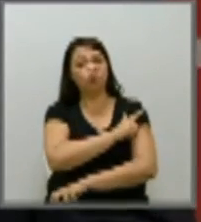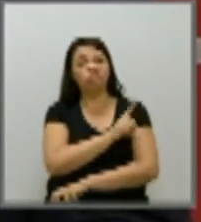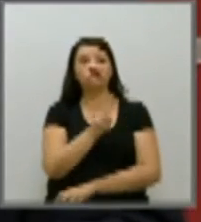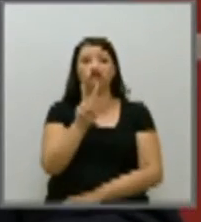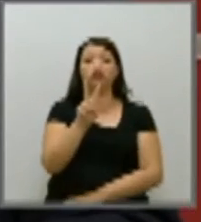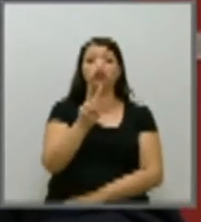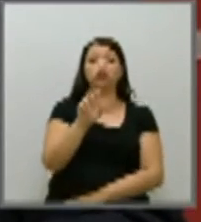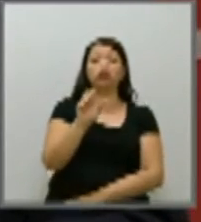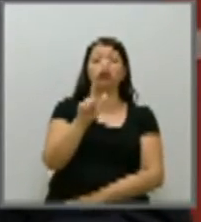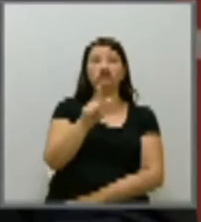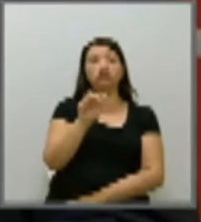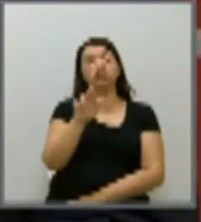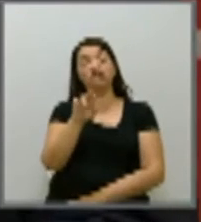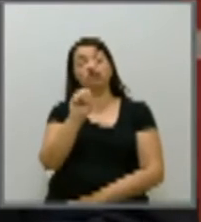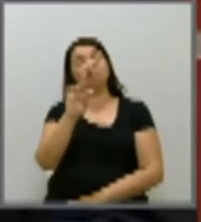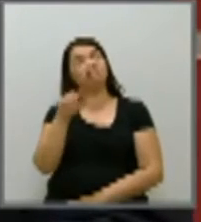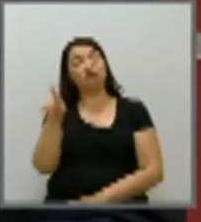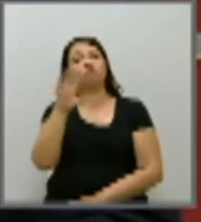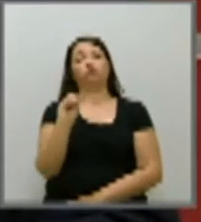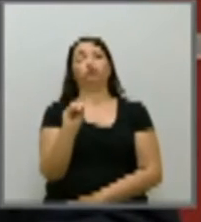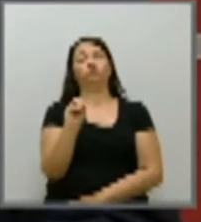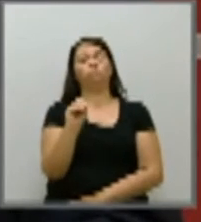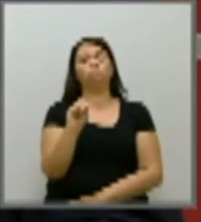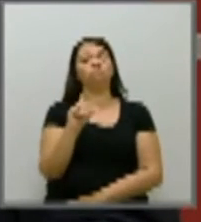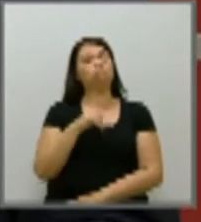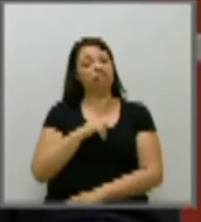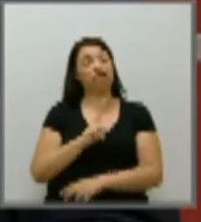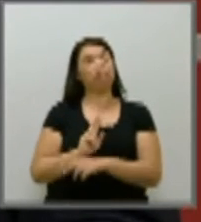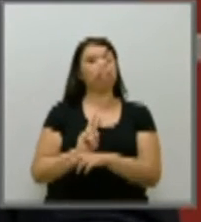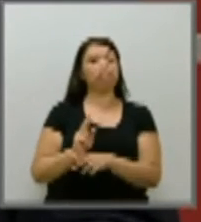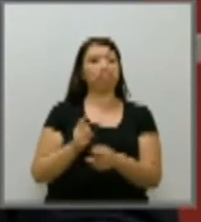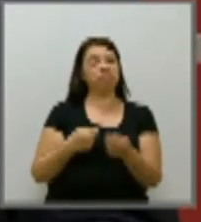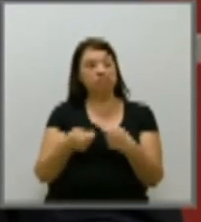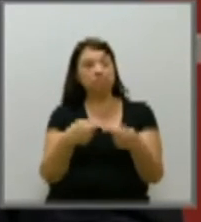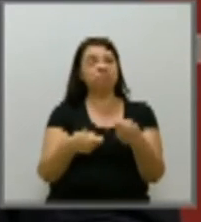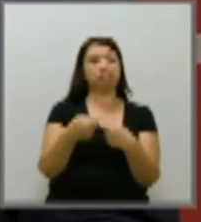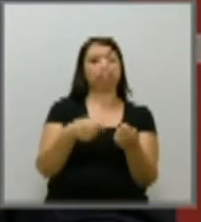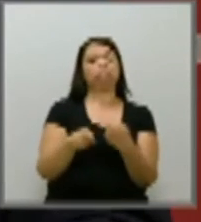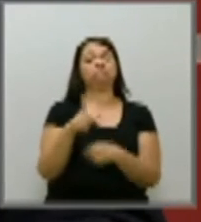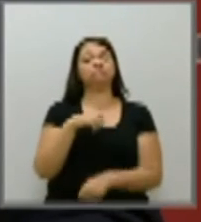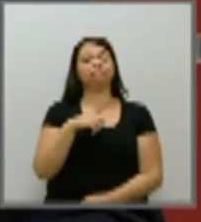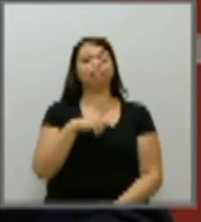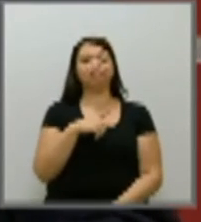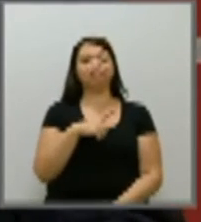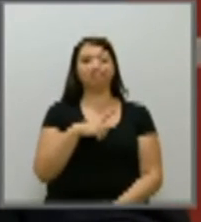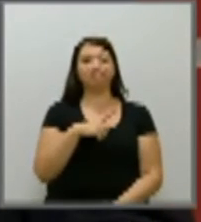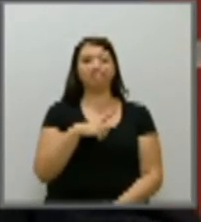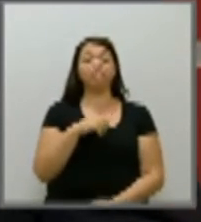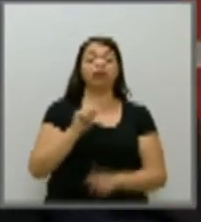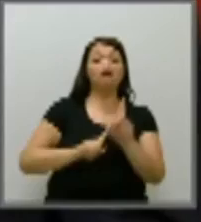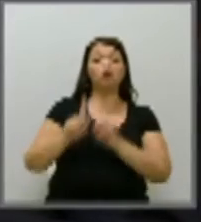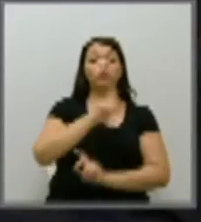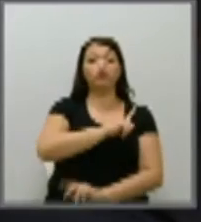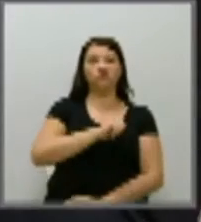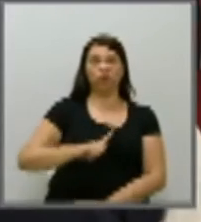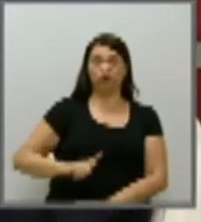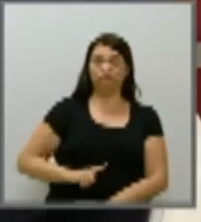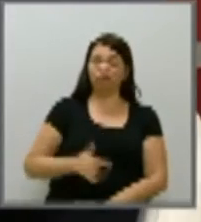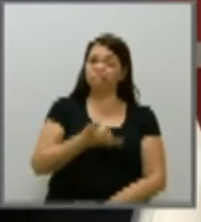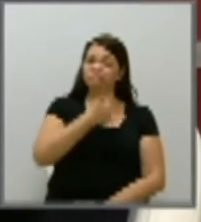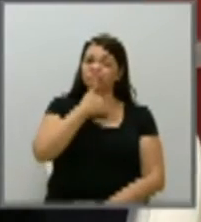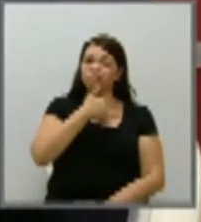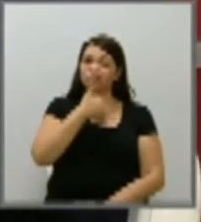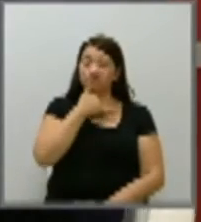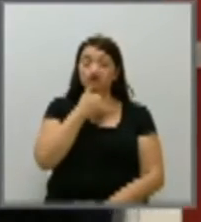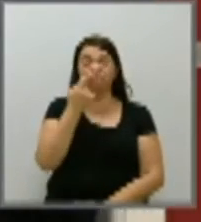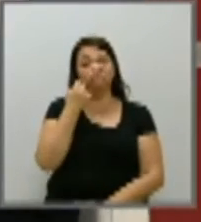né? Eu acho que, de fato, assim, nós hoje temos alguns governos, e infelizmente a gente viu isso na